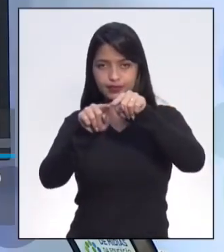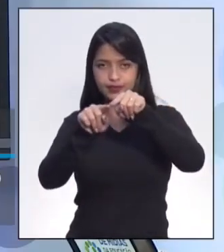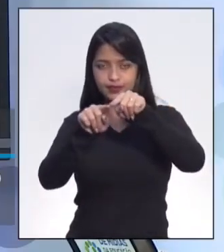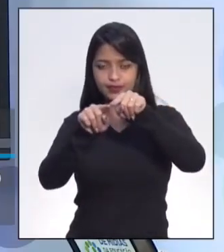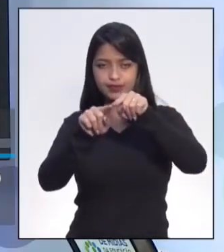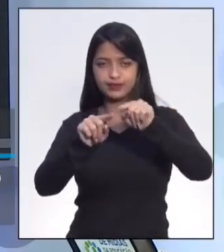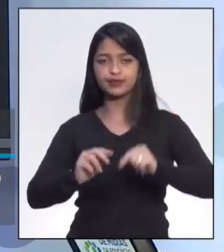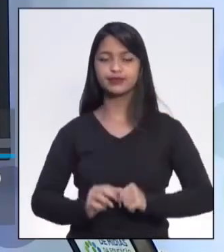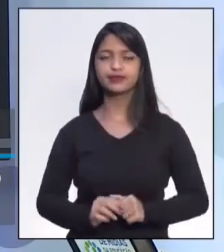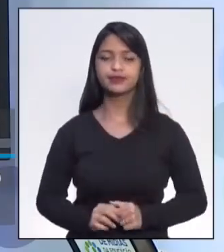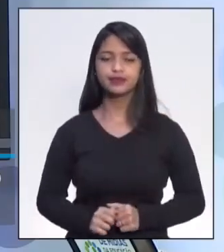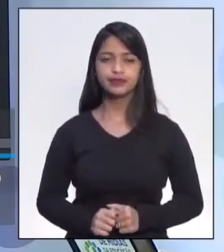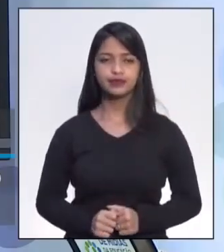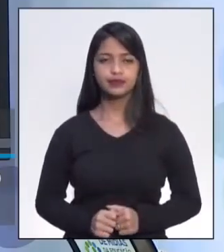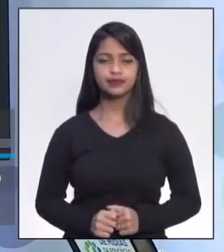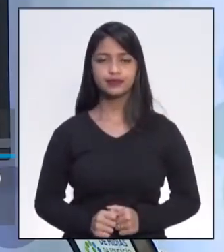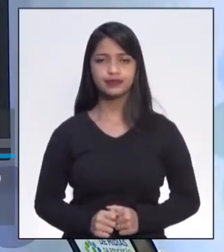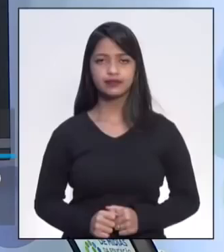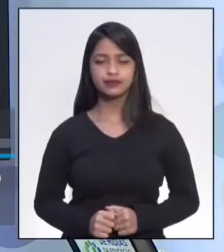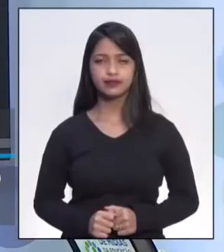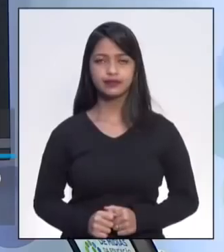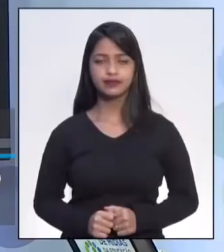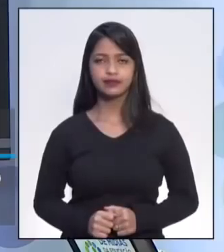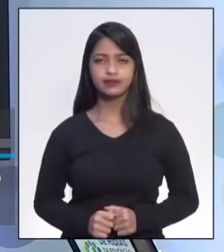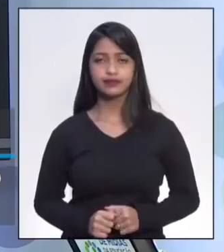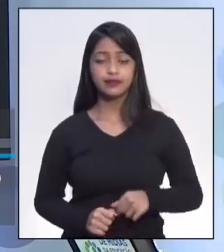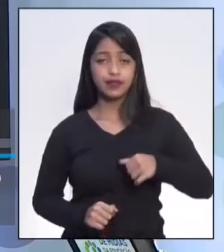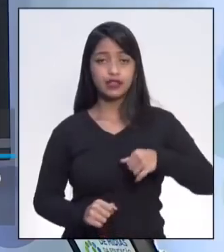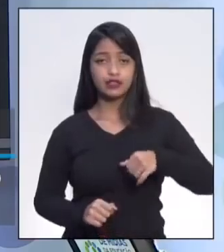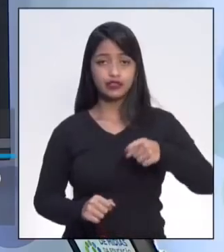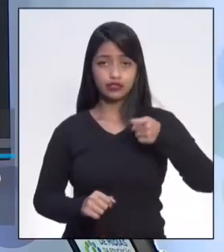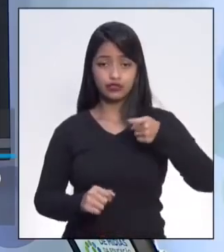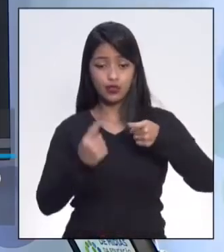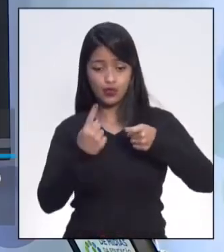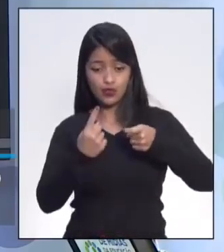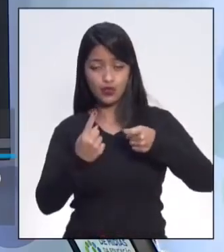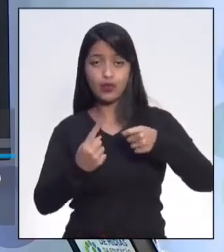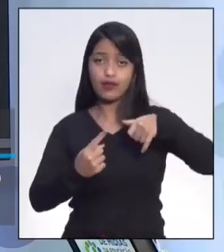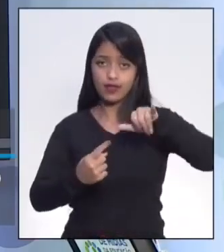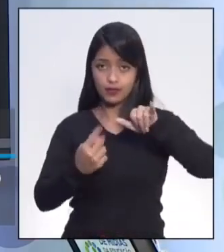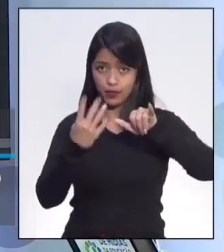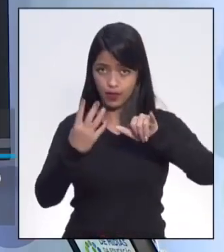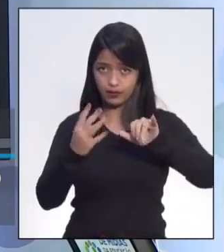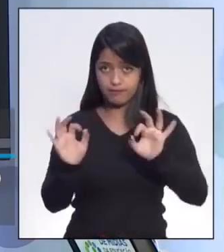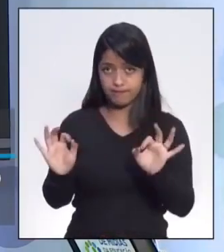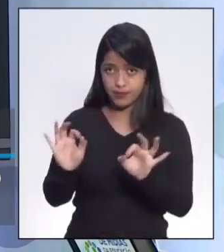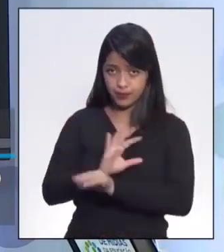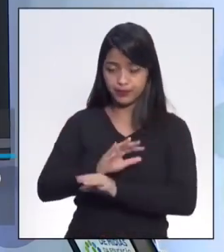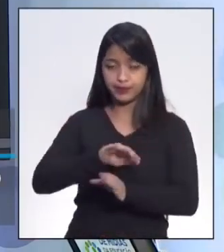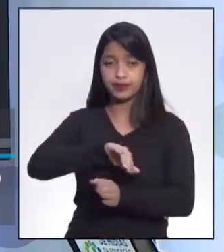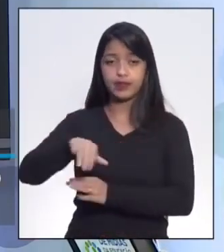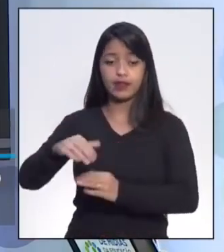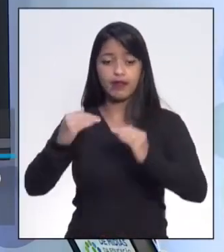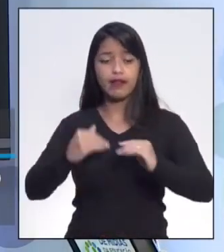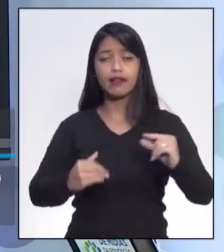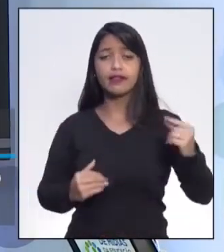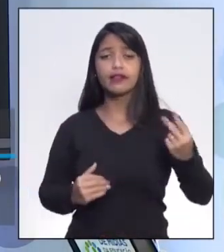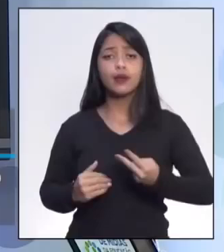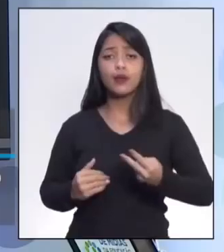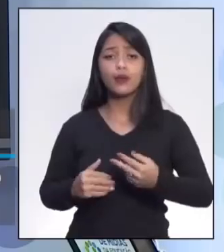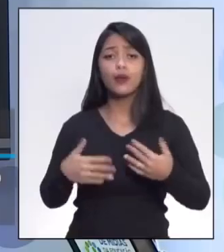eles. 1 do x com 4 do y. O segundo, 2 do